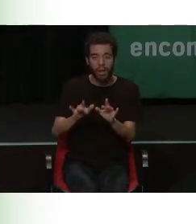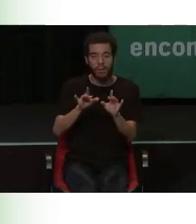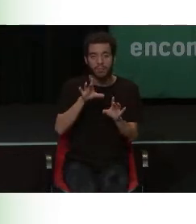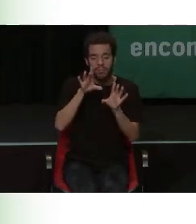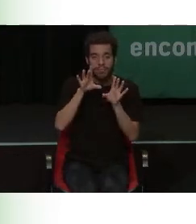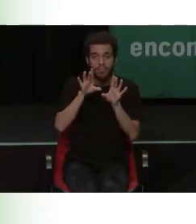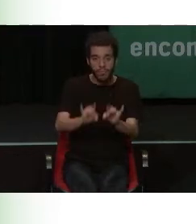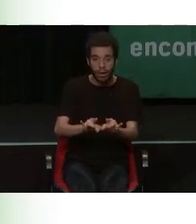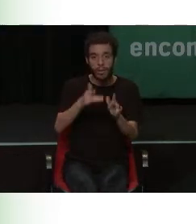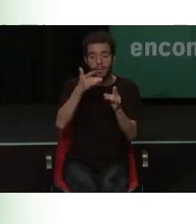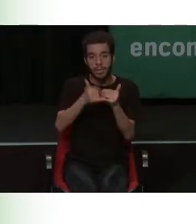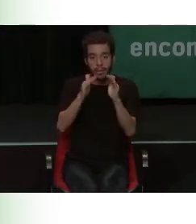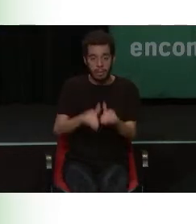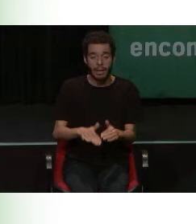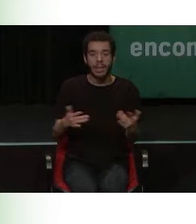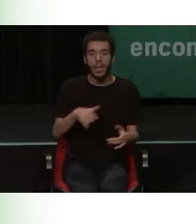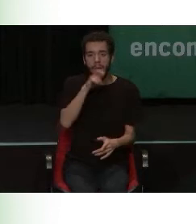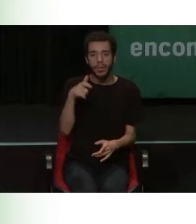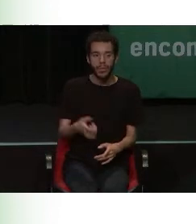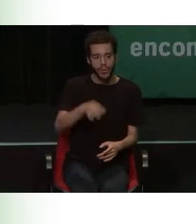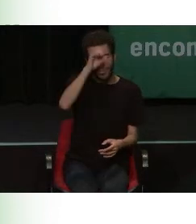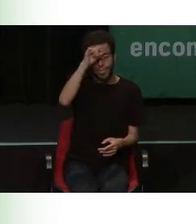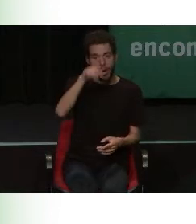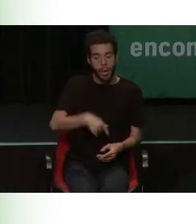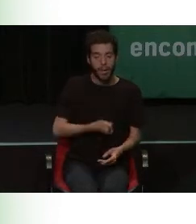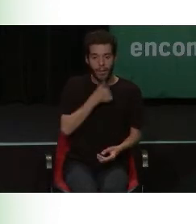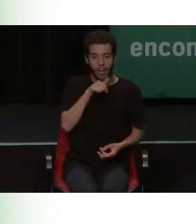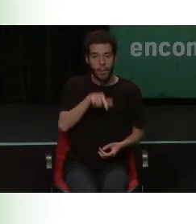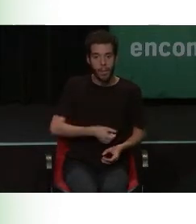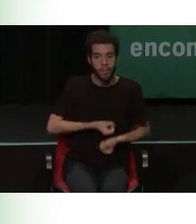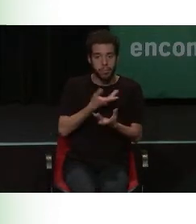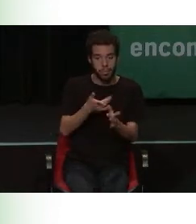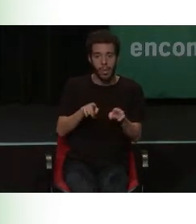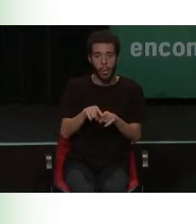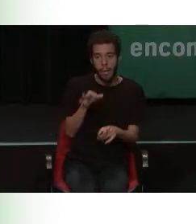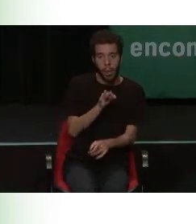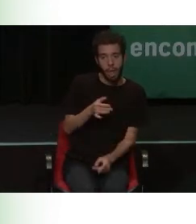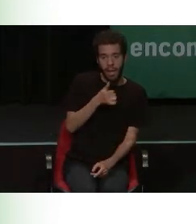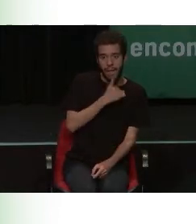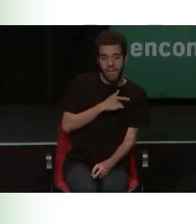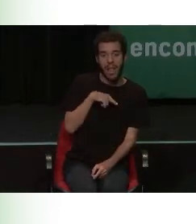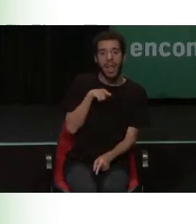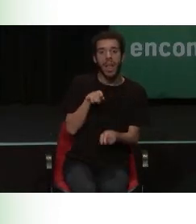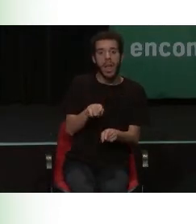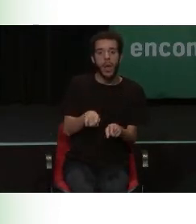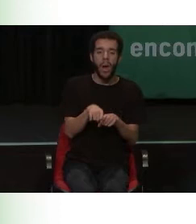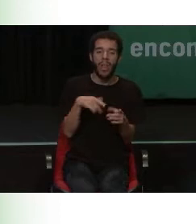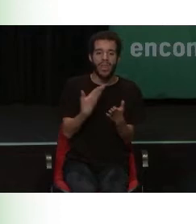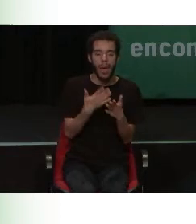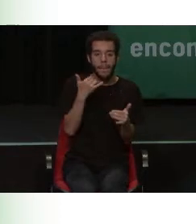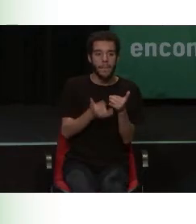medo, as pessoas mais impulsivas, portanto, aquelas bolinhas vermelhas, tendem a diminuir o